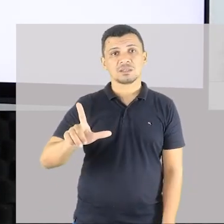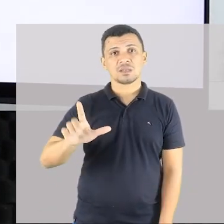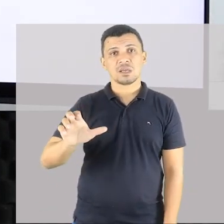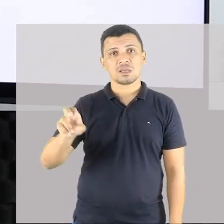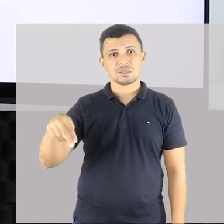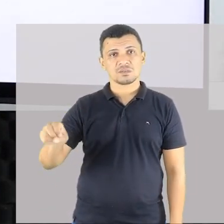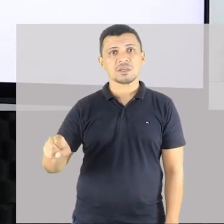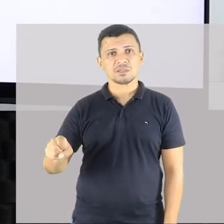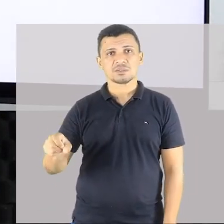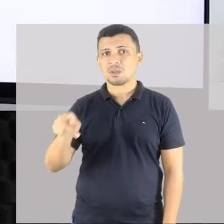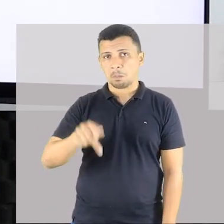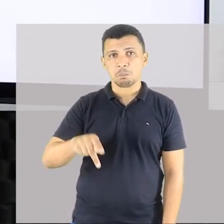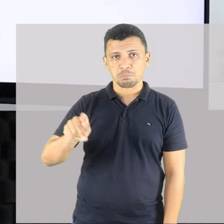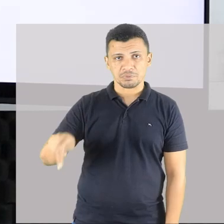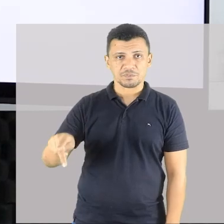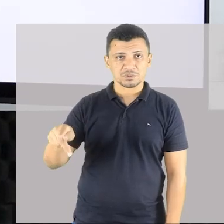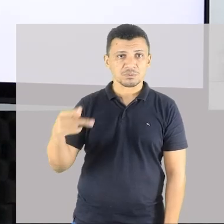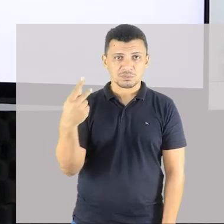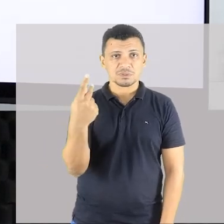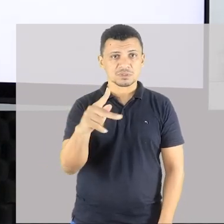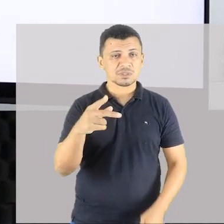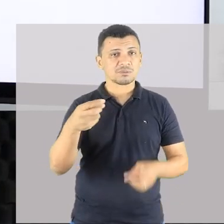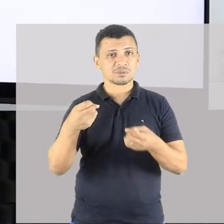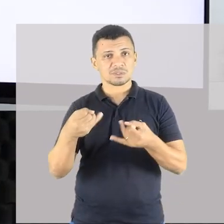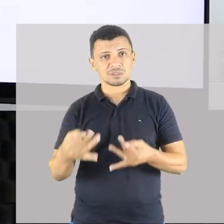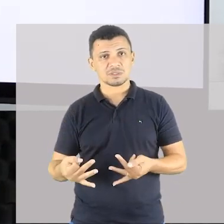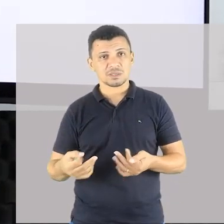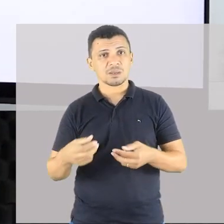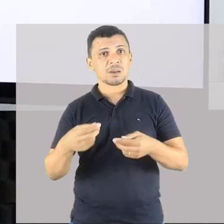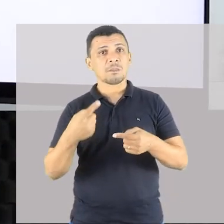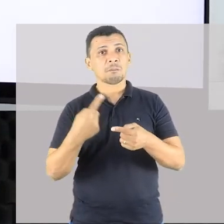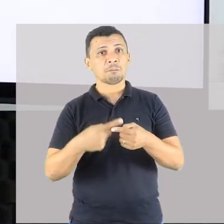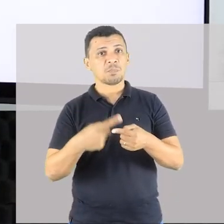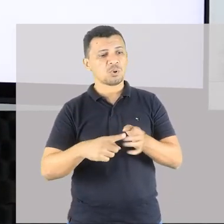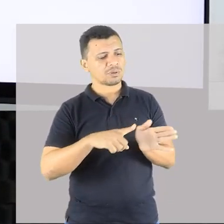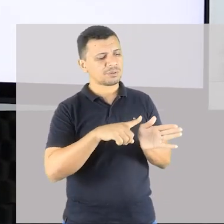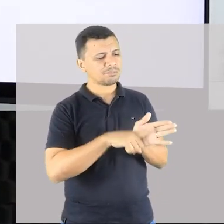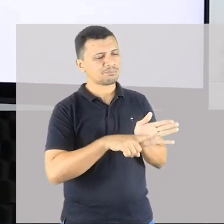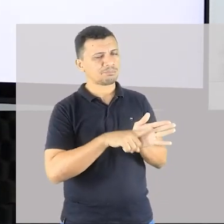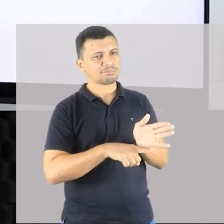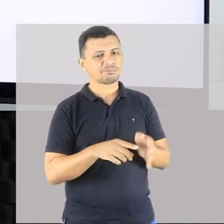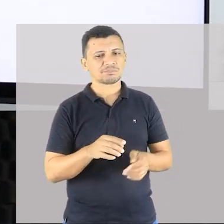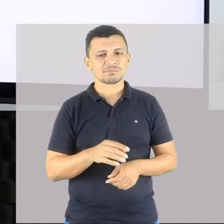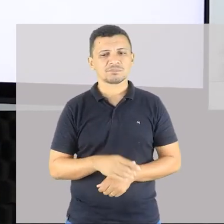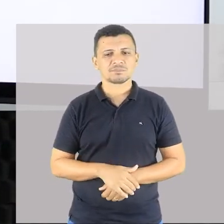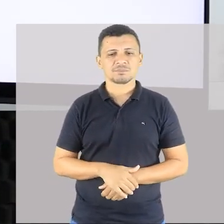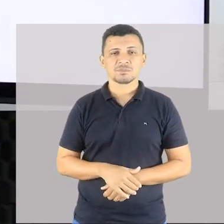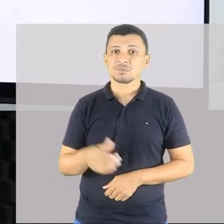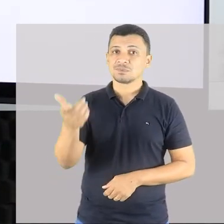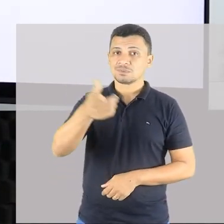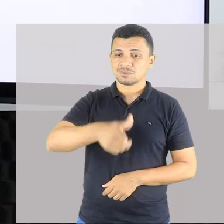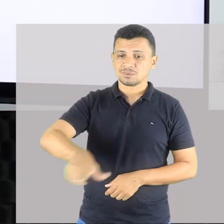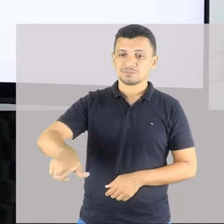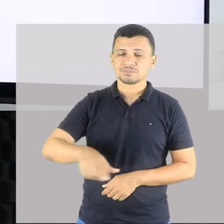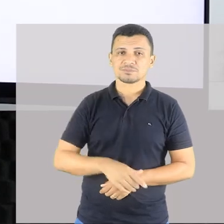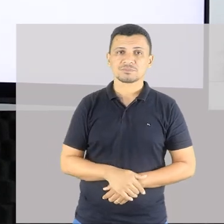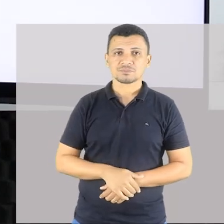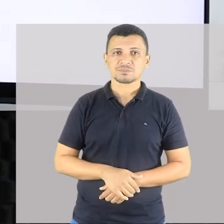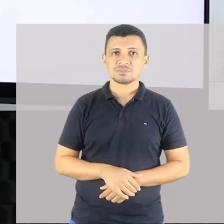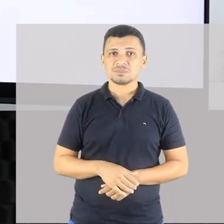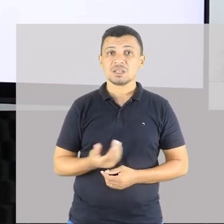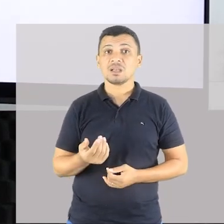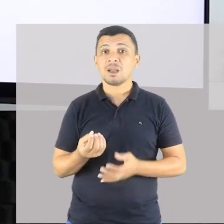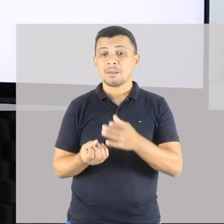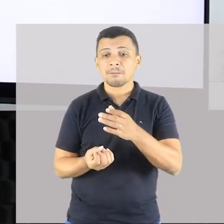pode dar uma luz para vocês por que essa lei de Lenz aí, esse sinal ali é negativo. Certo? Então, ó, de novo, para aparecer